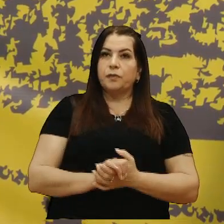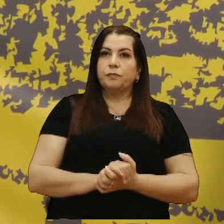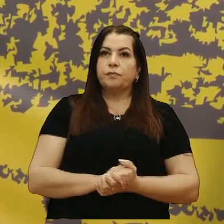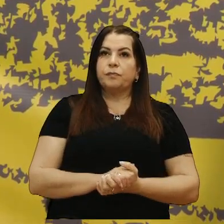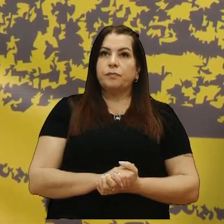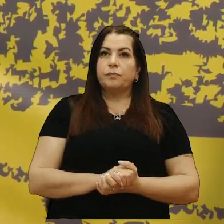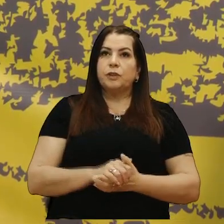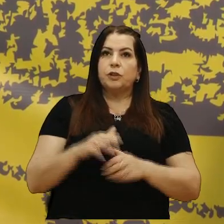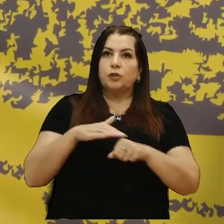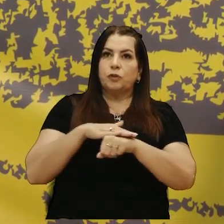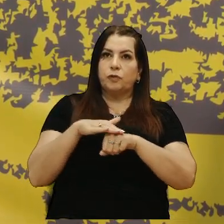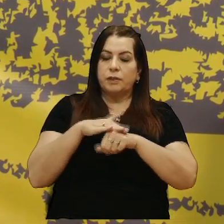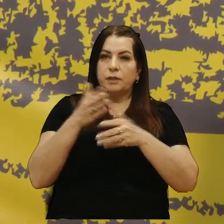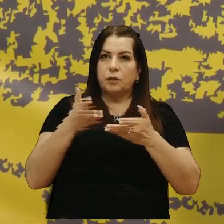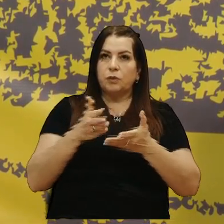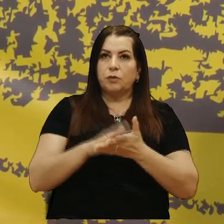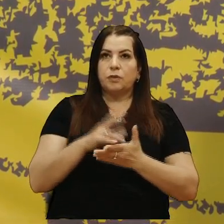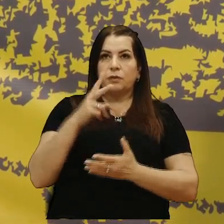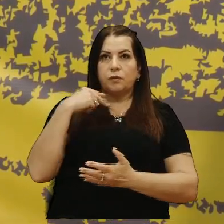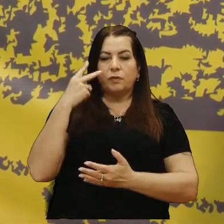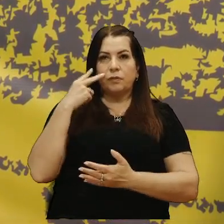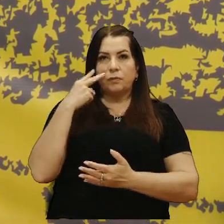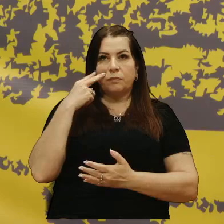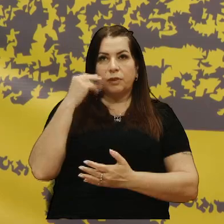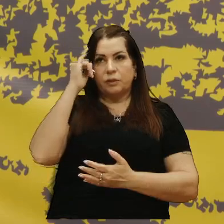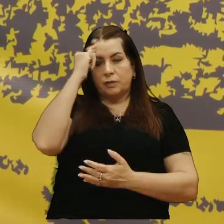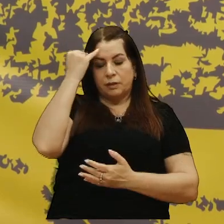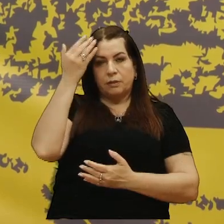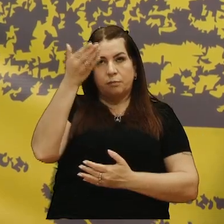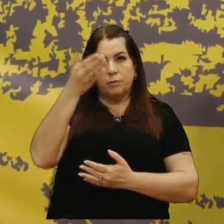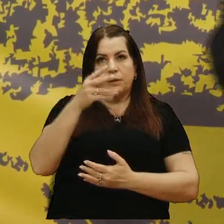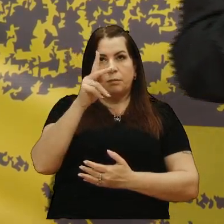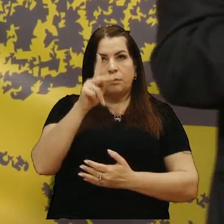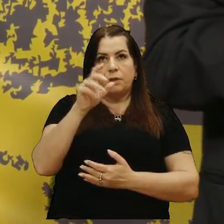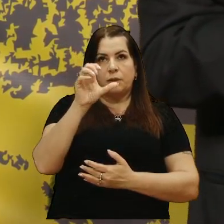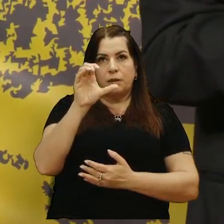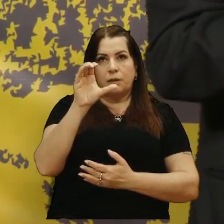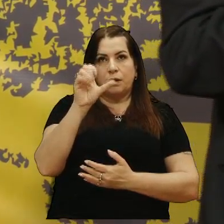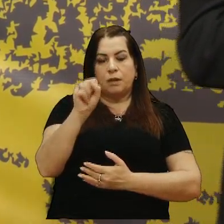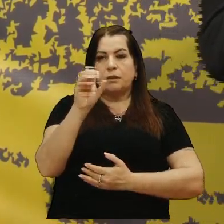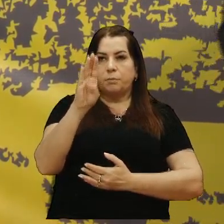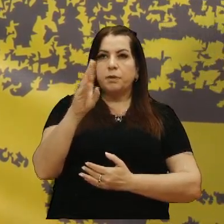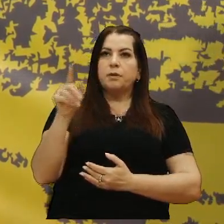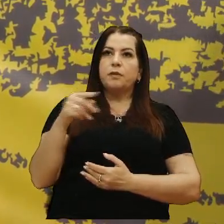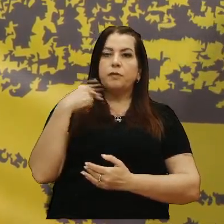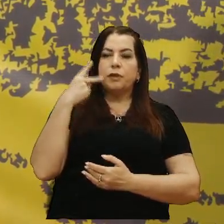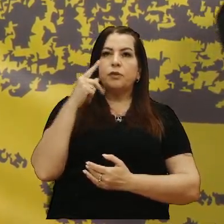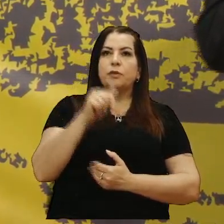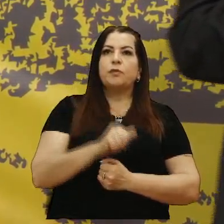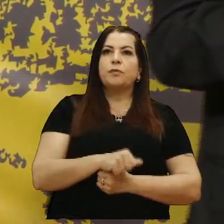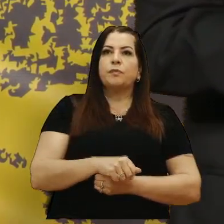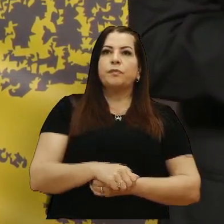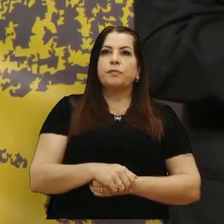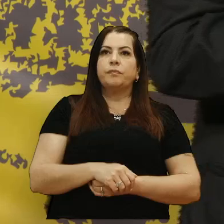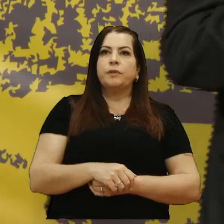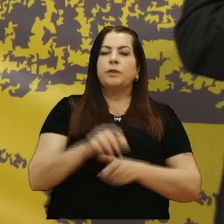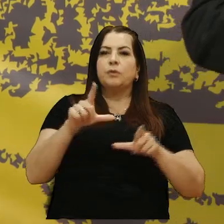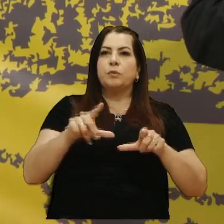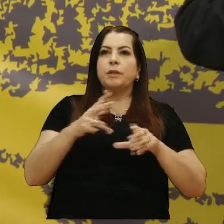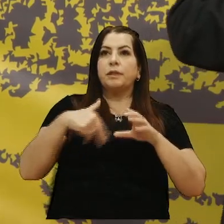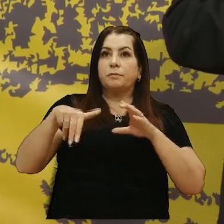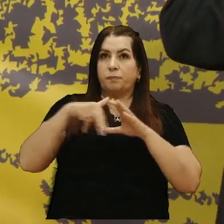Vamos conversar agora com o vereador Zé D'Ambrós, do PSB, vereador que esteve aí no seu espaço do